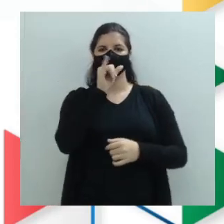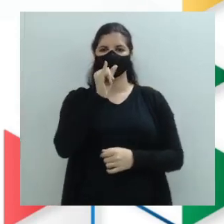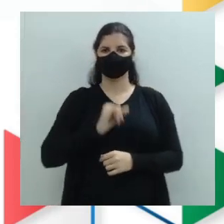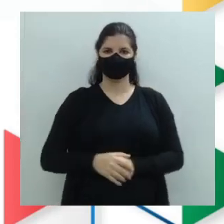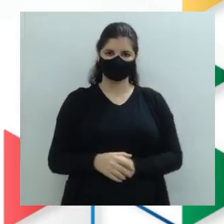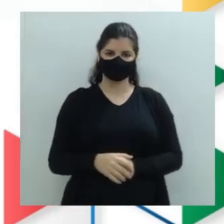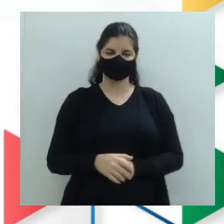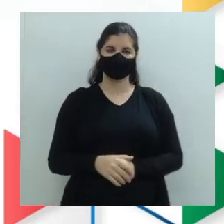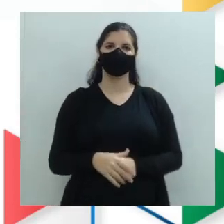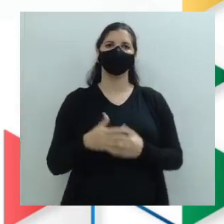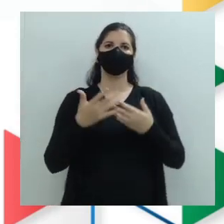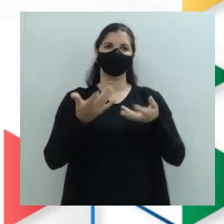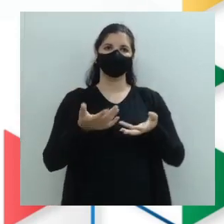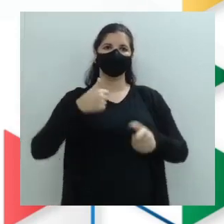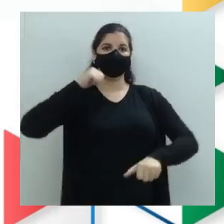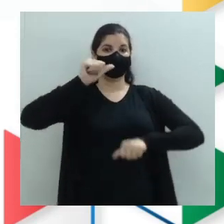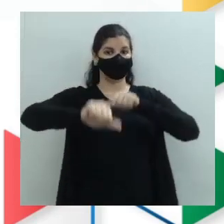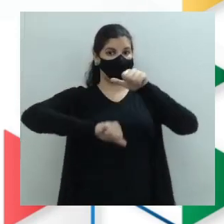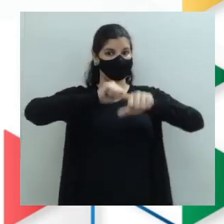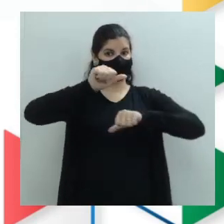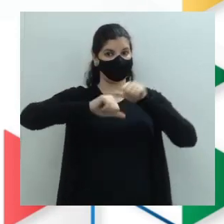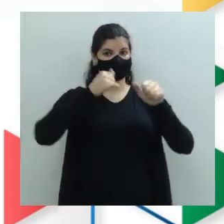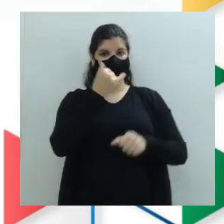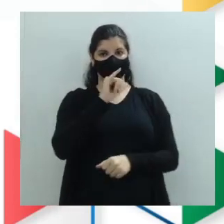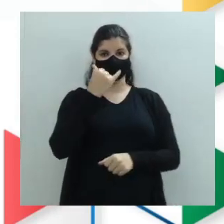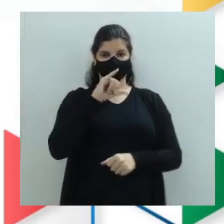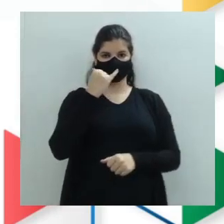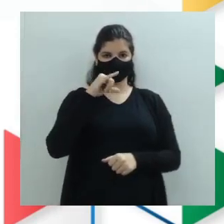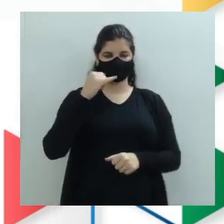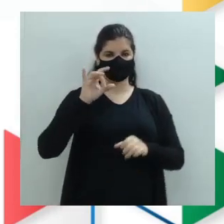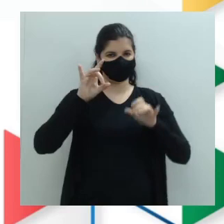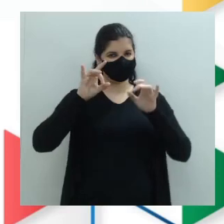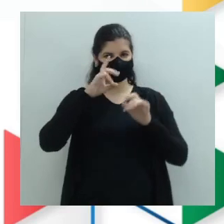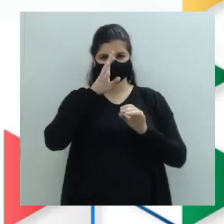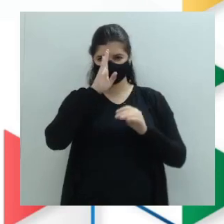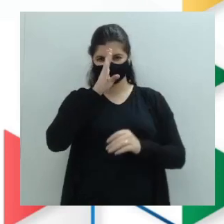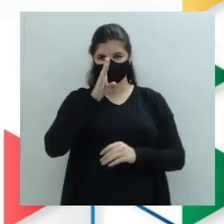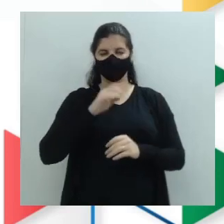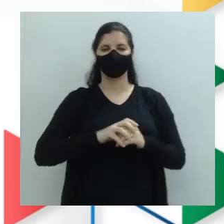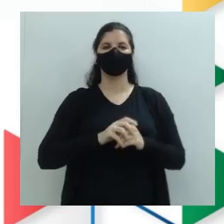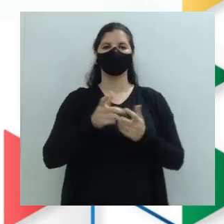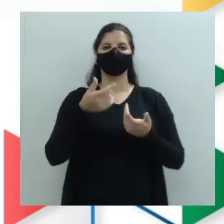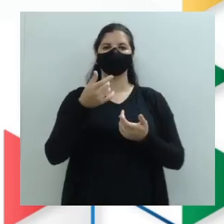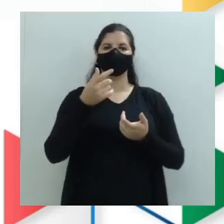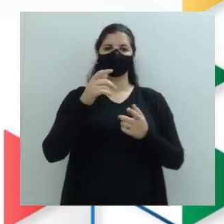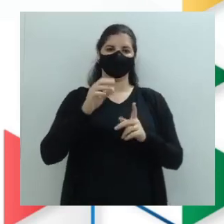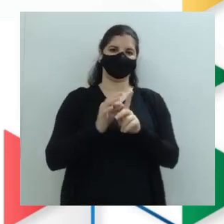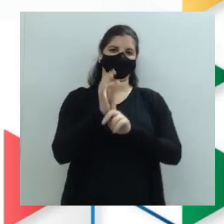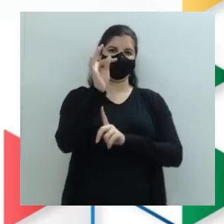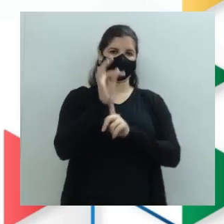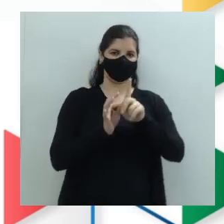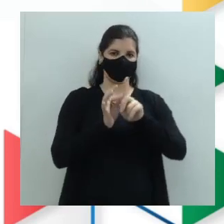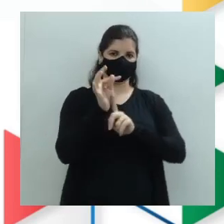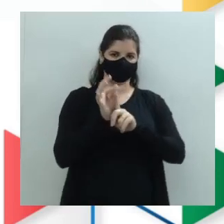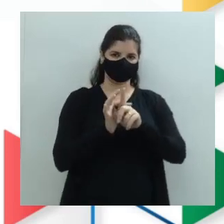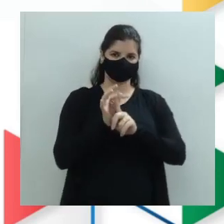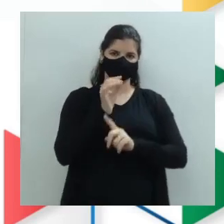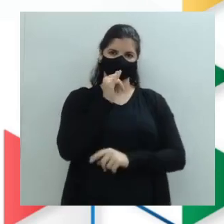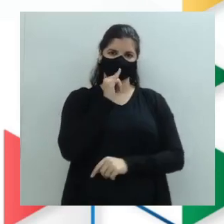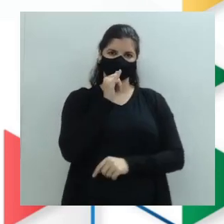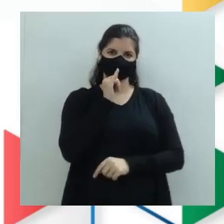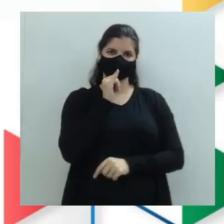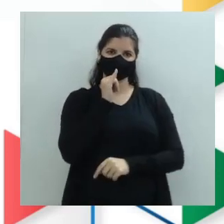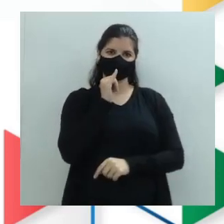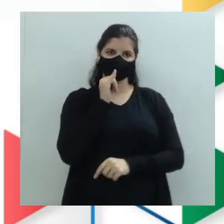O receptor não transforma a energia elétrica exclusivamente em energia térmica. Então, se eu estou falando sobre